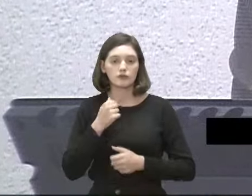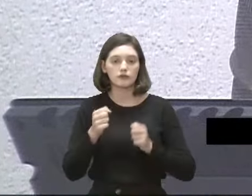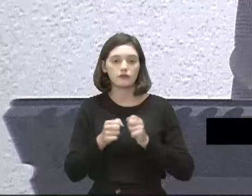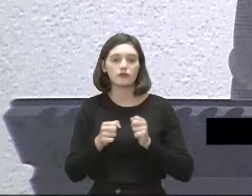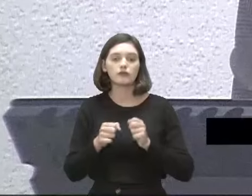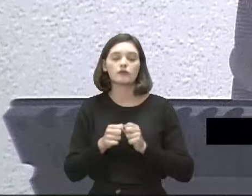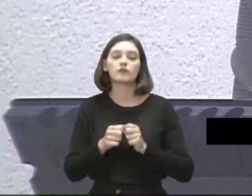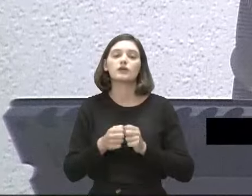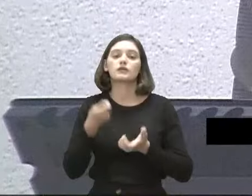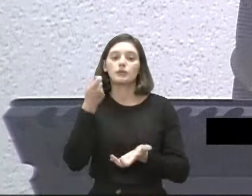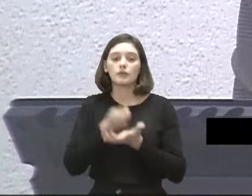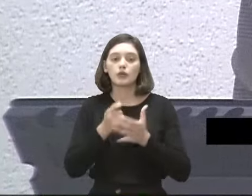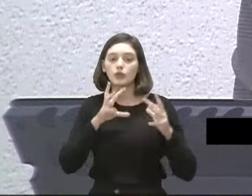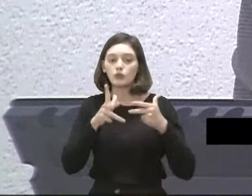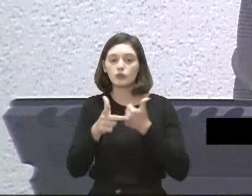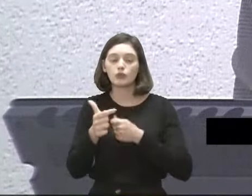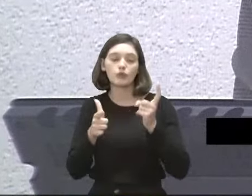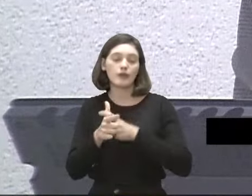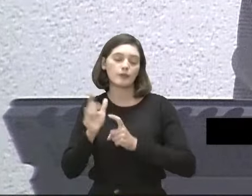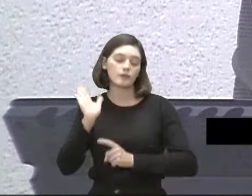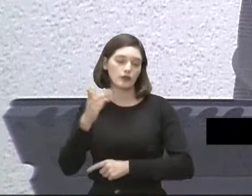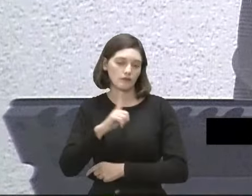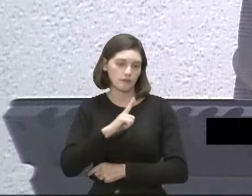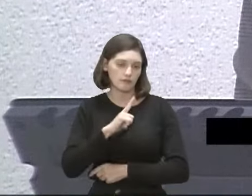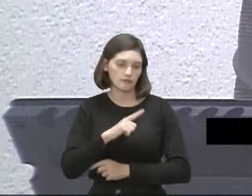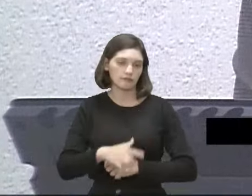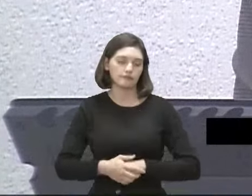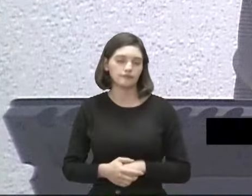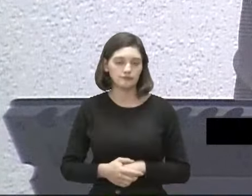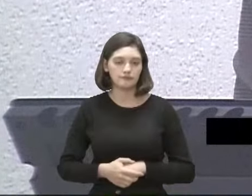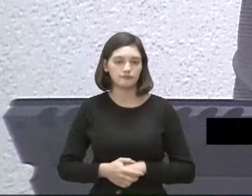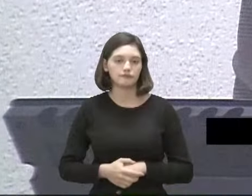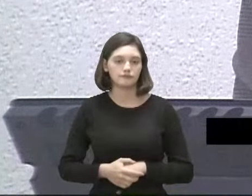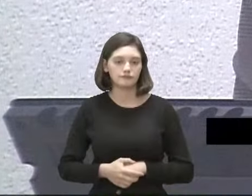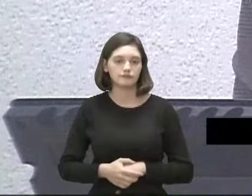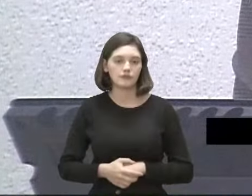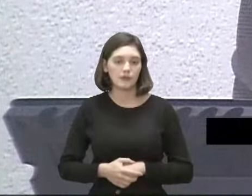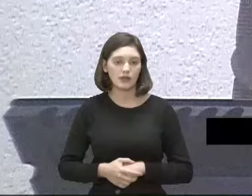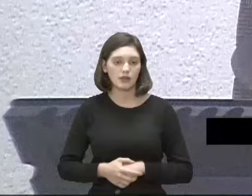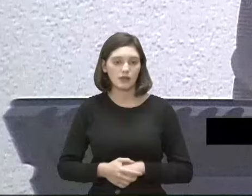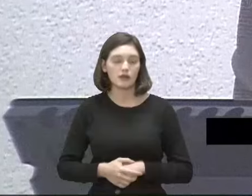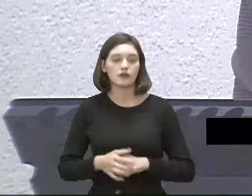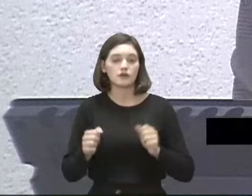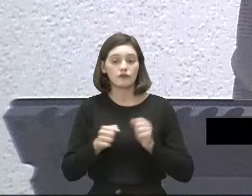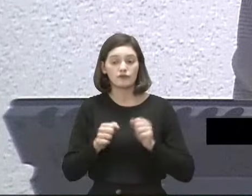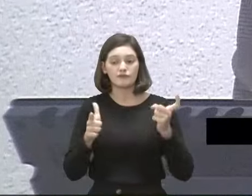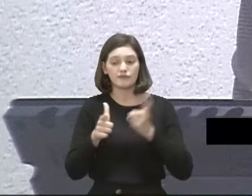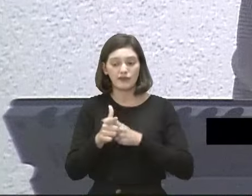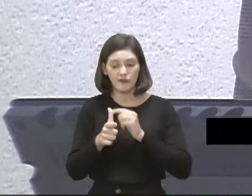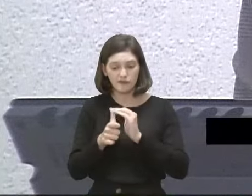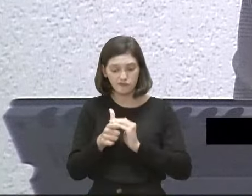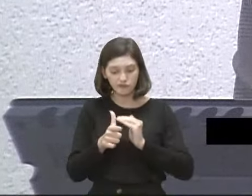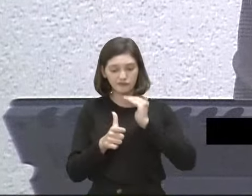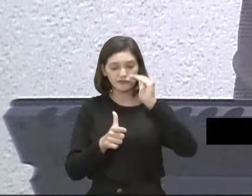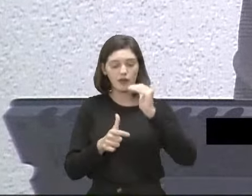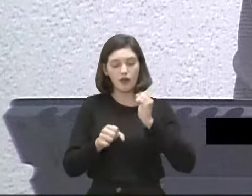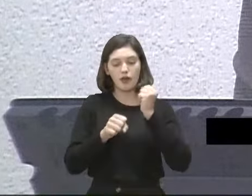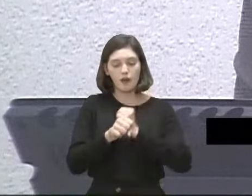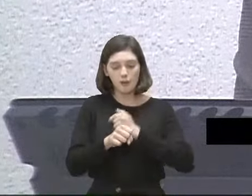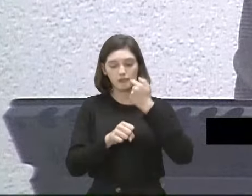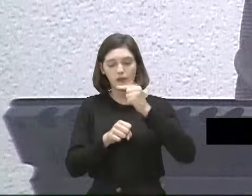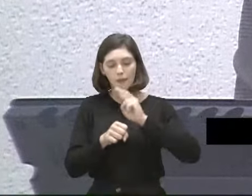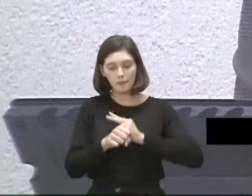salde aquele débito já existente. Isso provoca um débito maior ainda, ano a ano, e